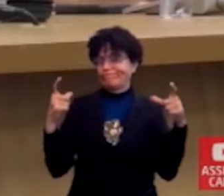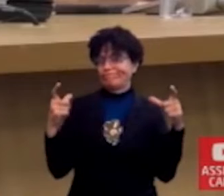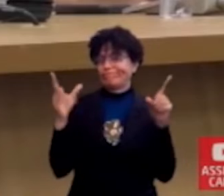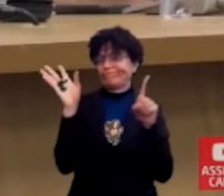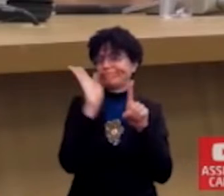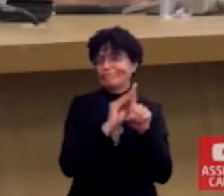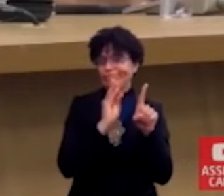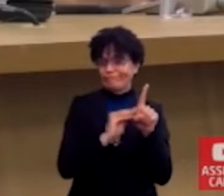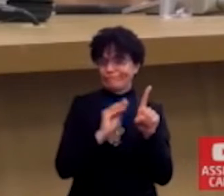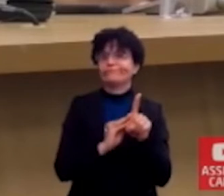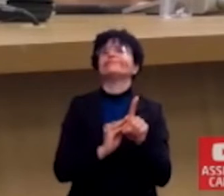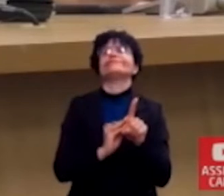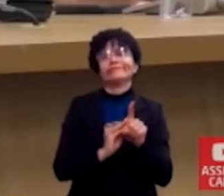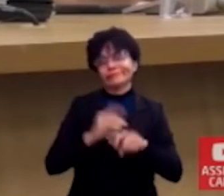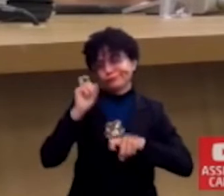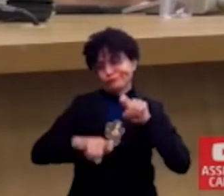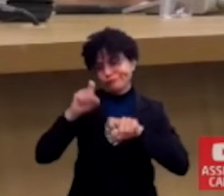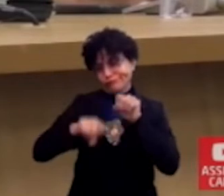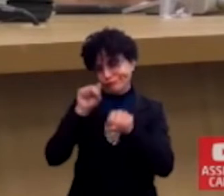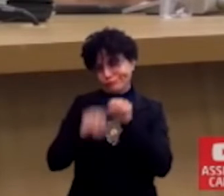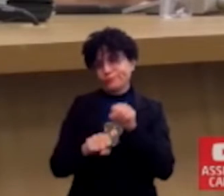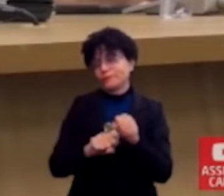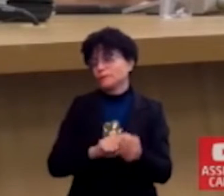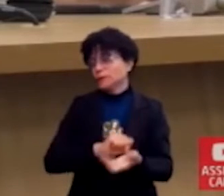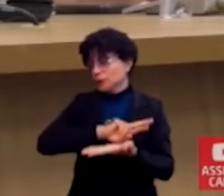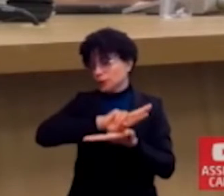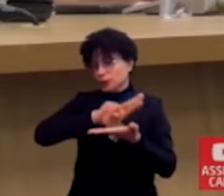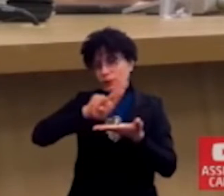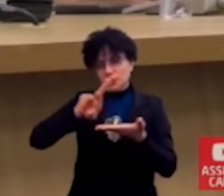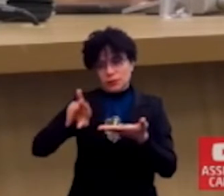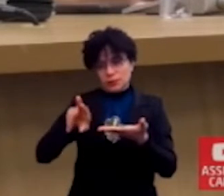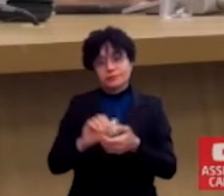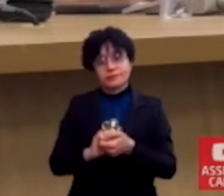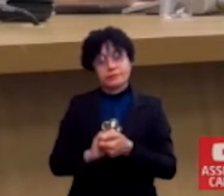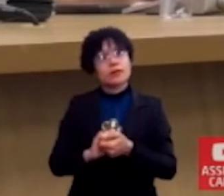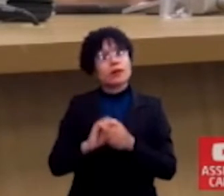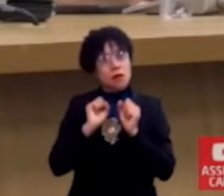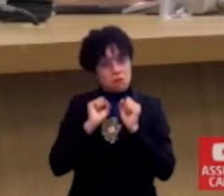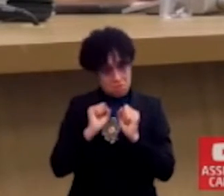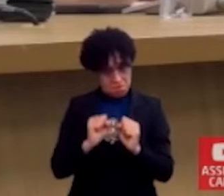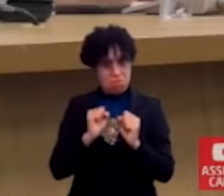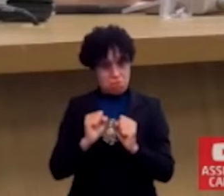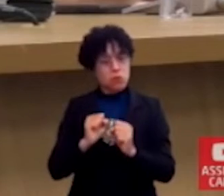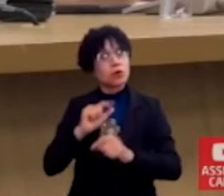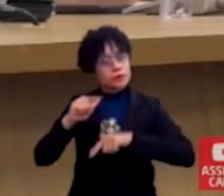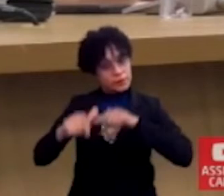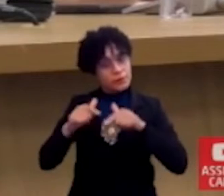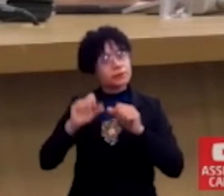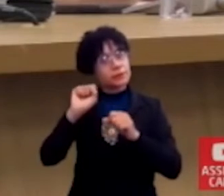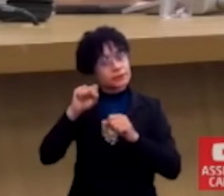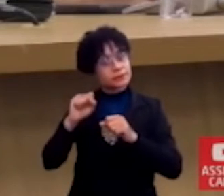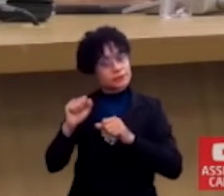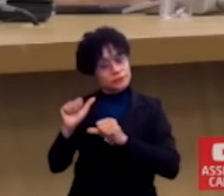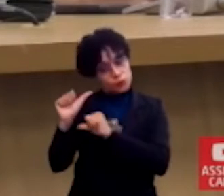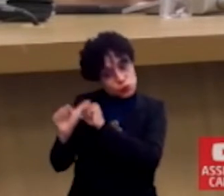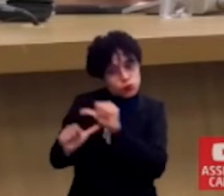abuso, muita exploração. É possível trabalhar, sim, é possível reverter, sim,